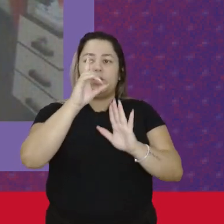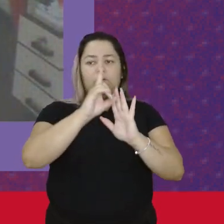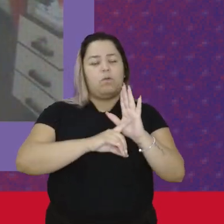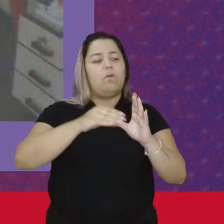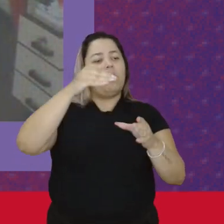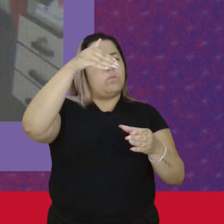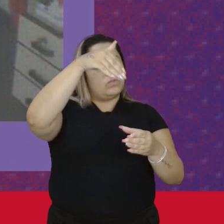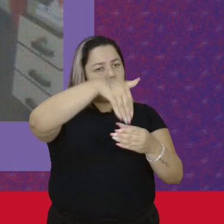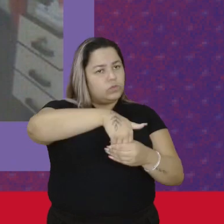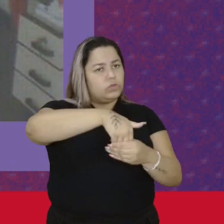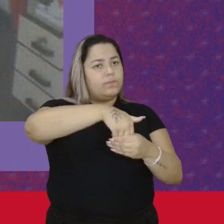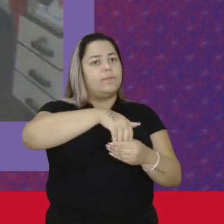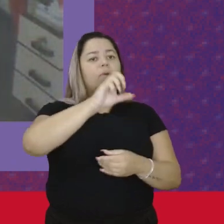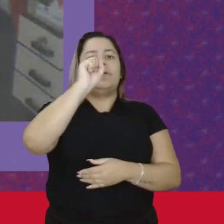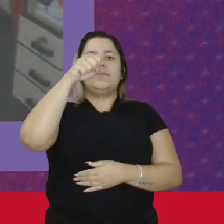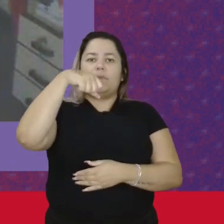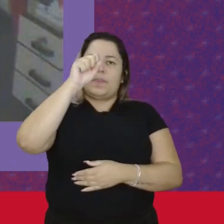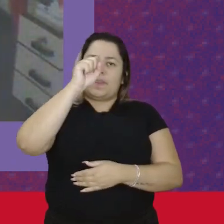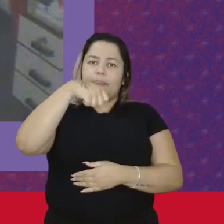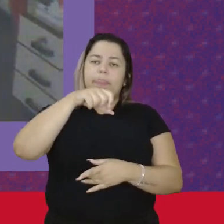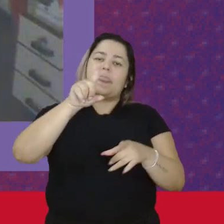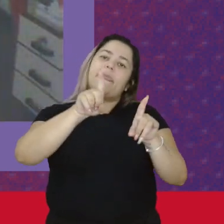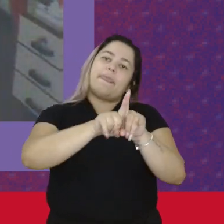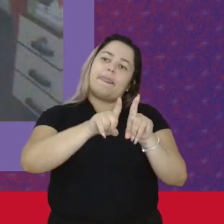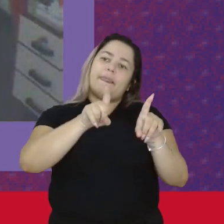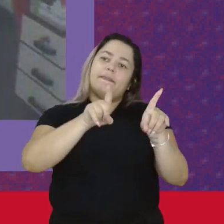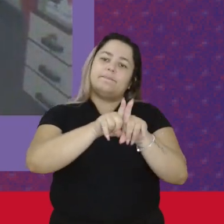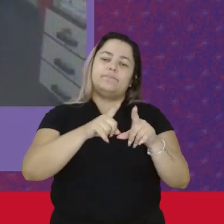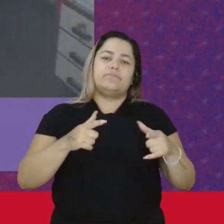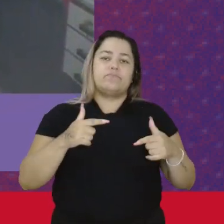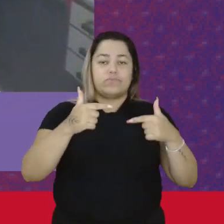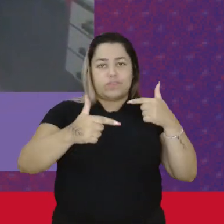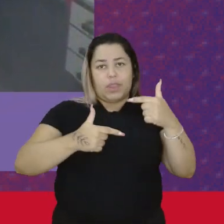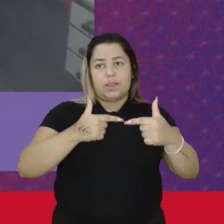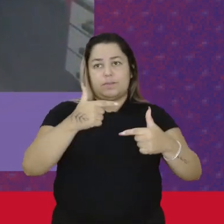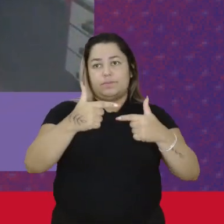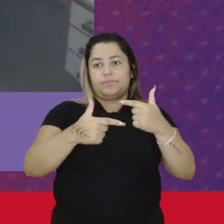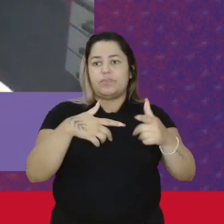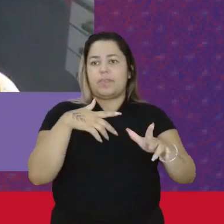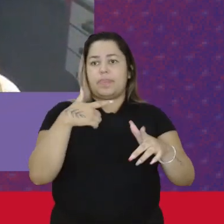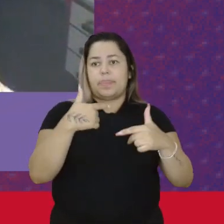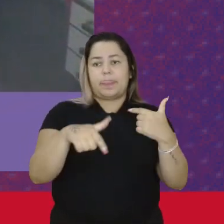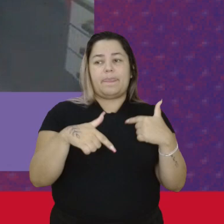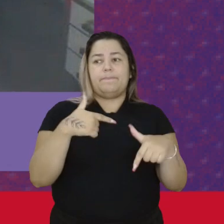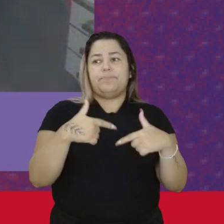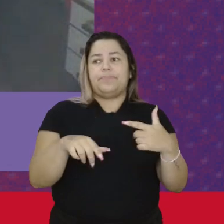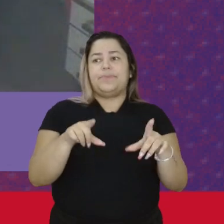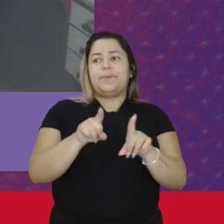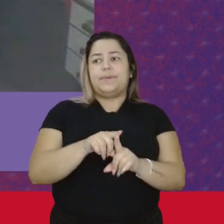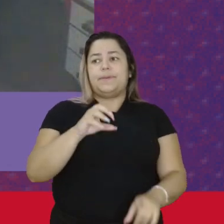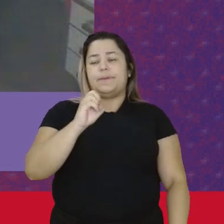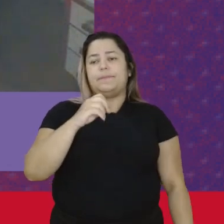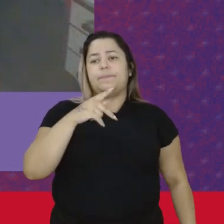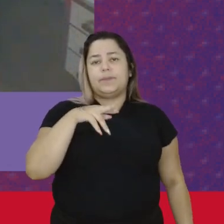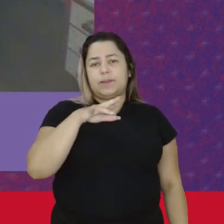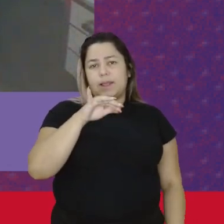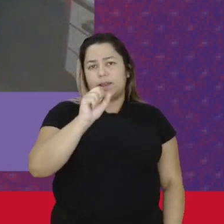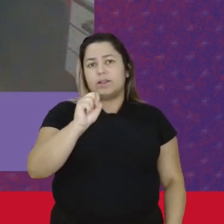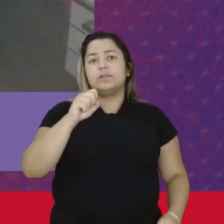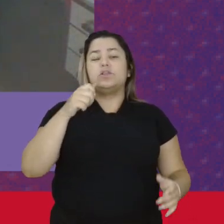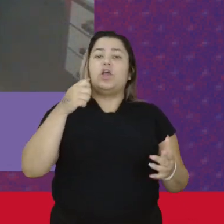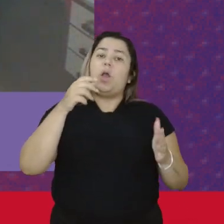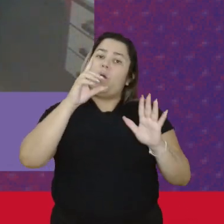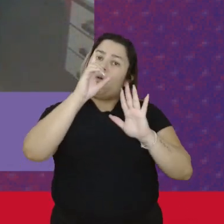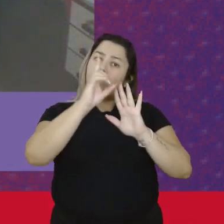voto, sim. Né, ela quer associar a luta das trabalhadoras operárias com o direito